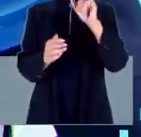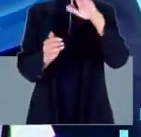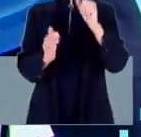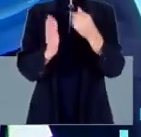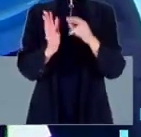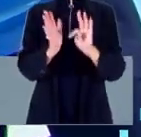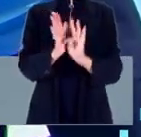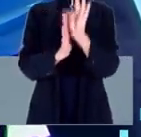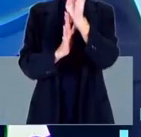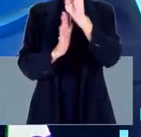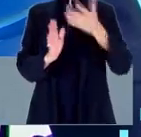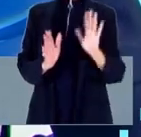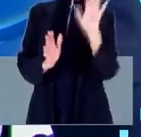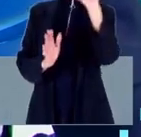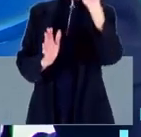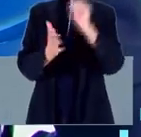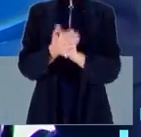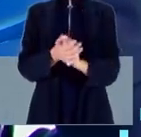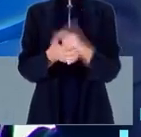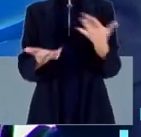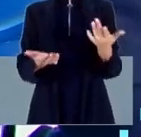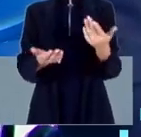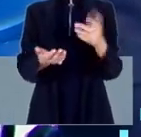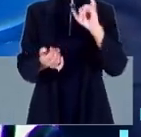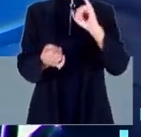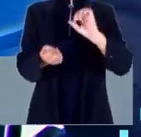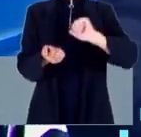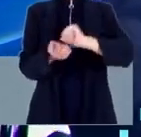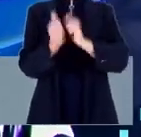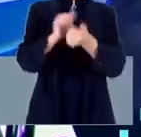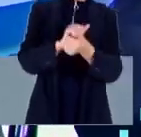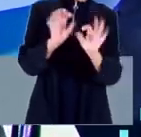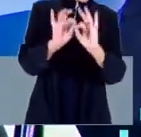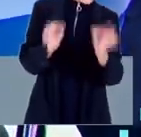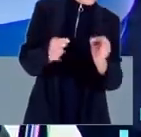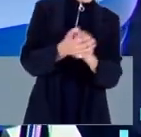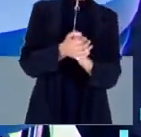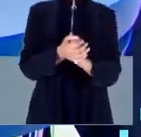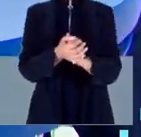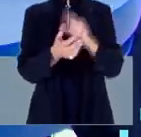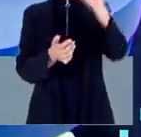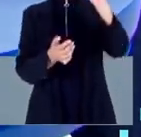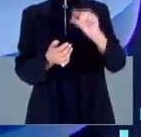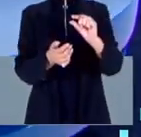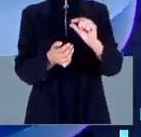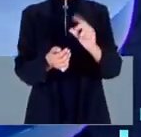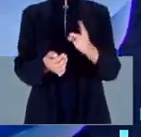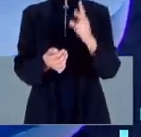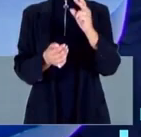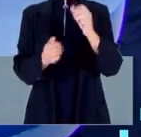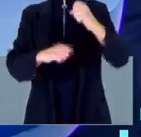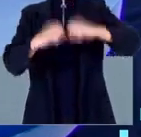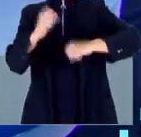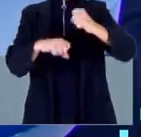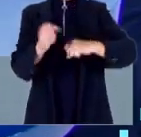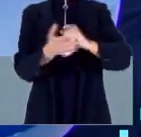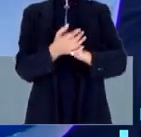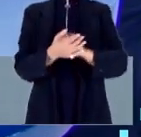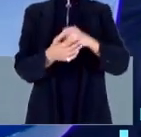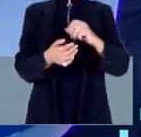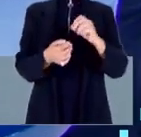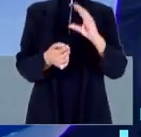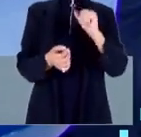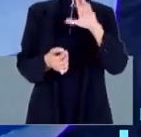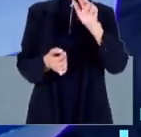jurídica Então quando você simplifica desburocratiza você diminui o custo da indústria ao diminuir